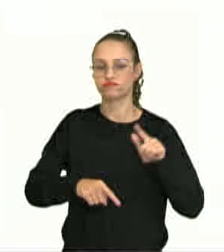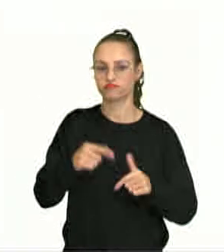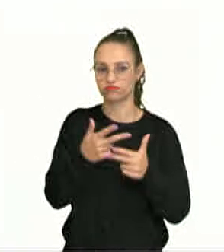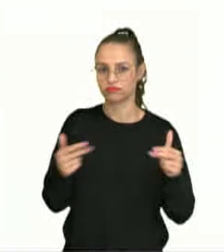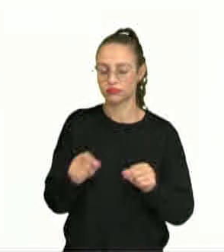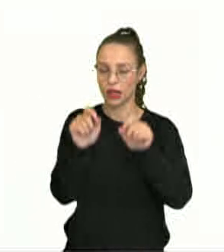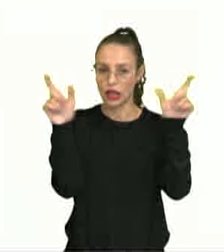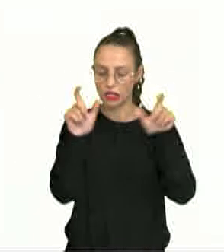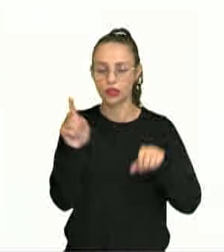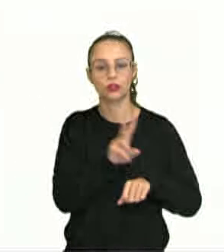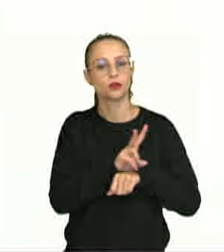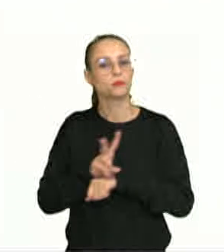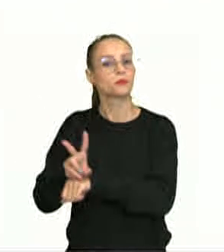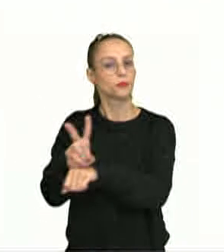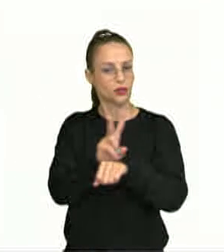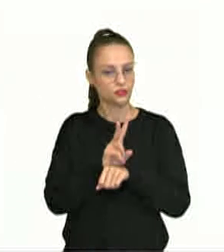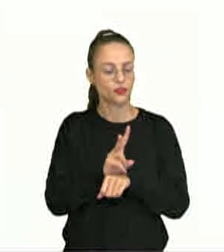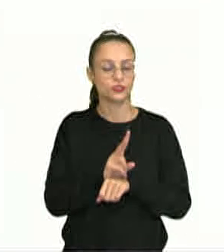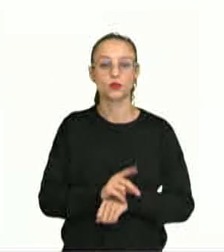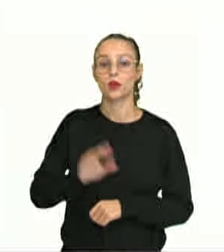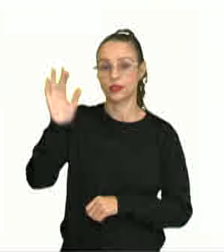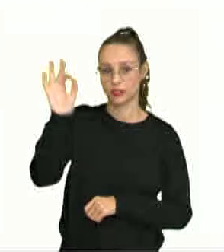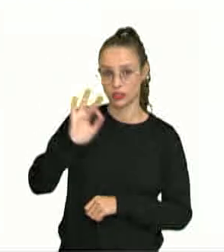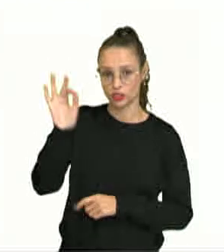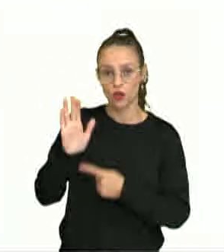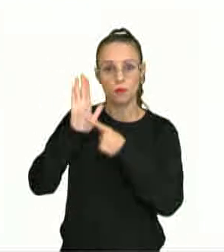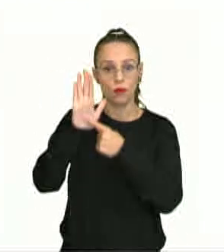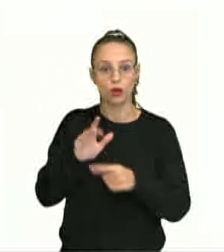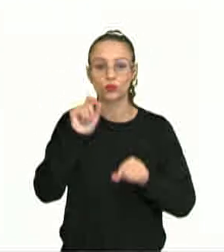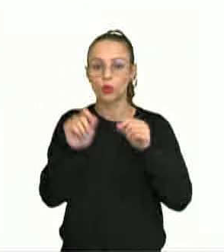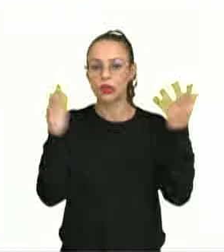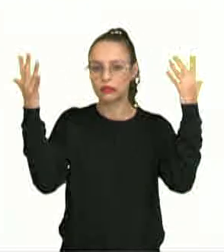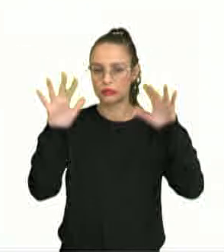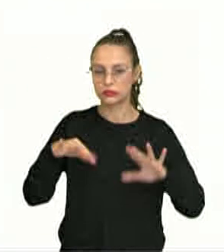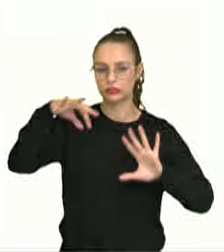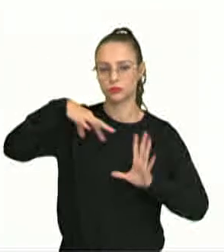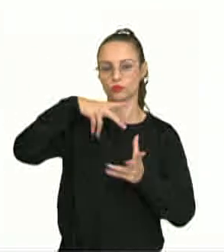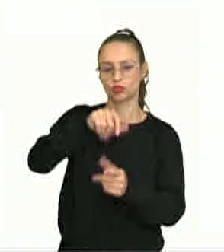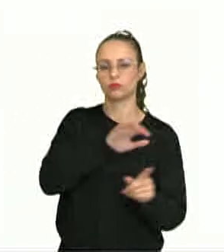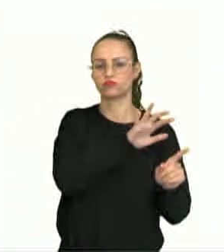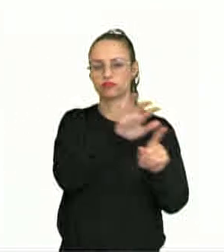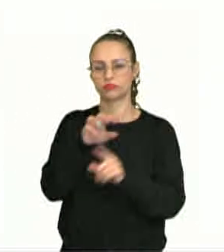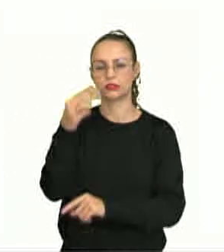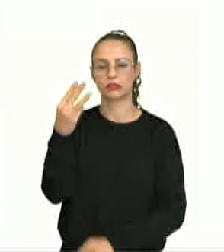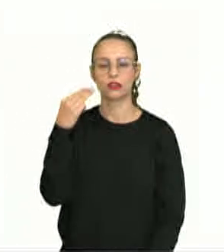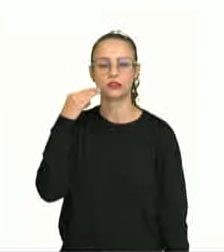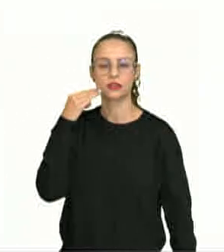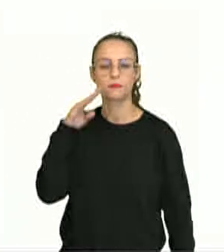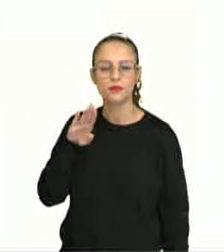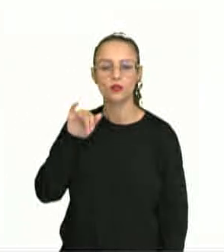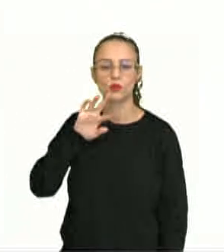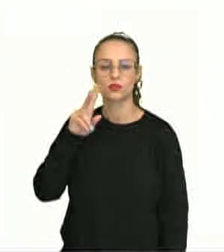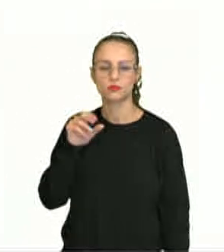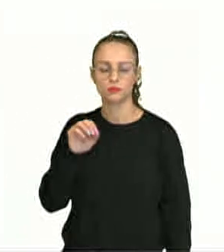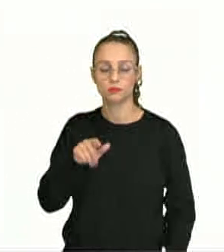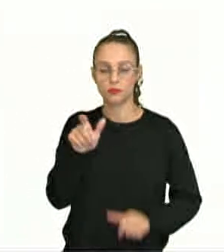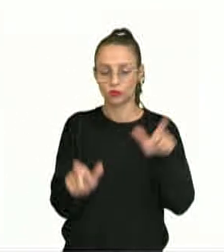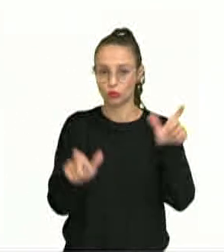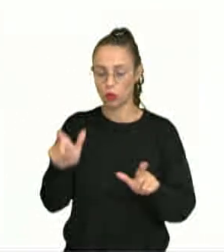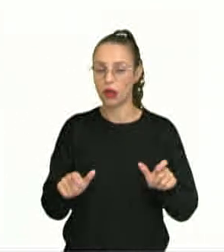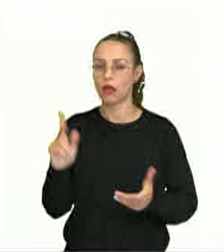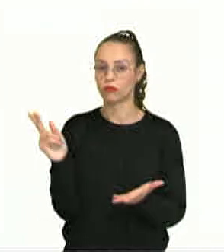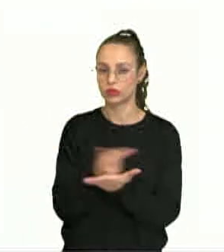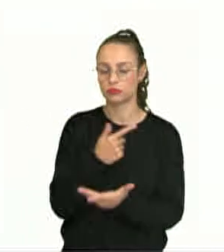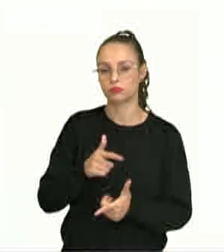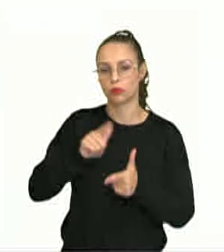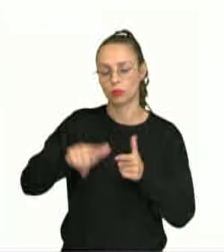sua preservação. As estatísticas apontam para a crise mundial que atingirá 3 bilhões de pessoas, provocando problemas sociais e